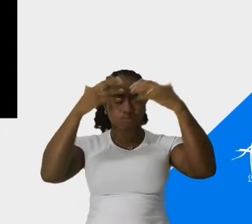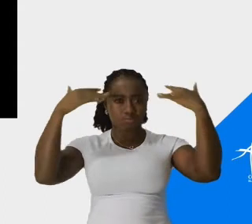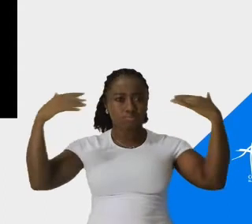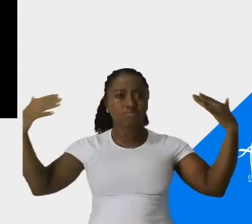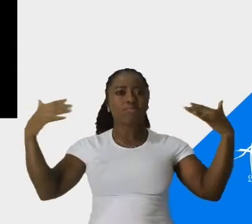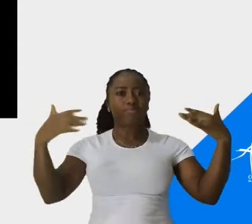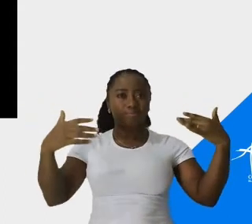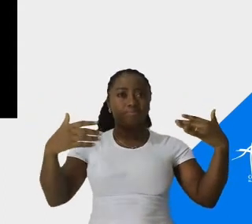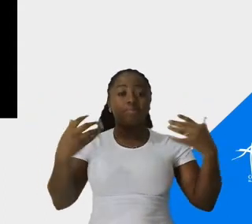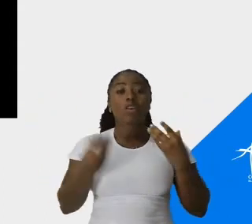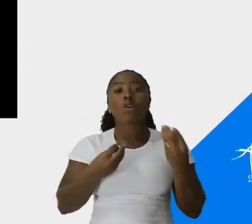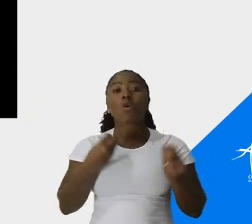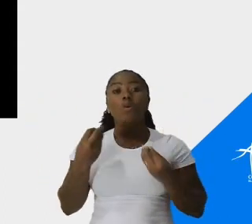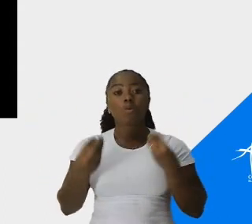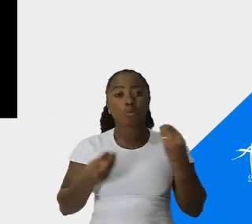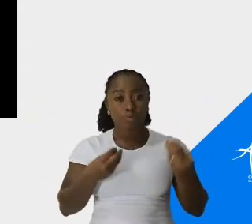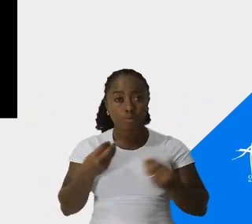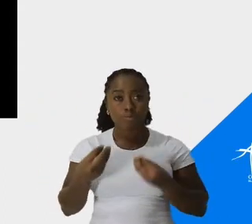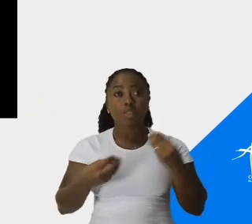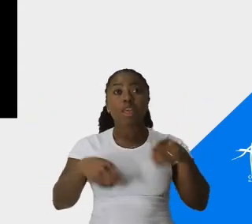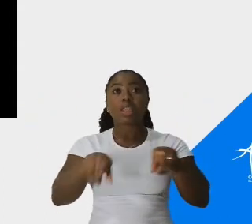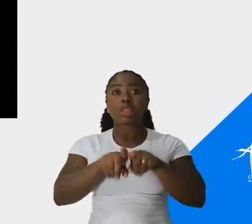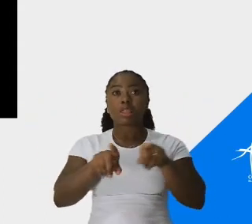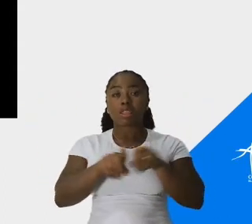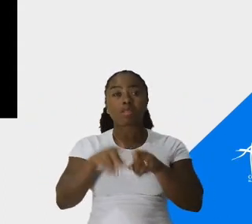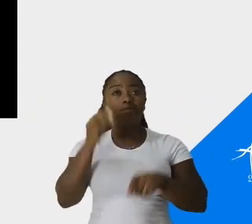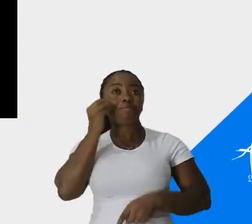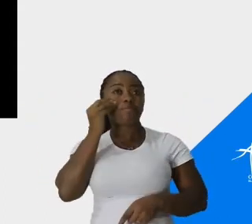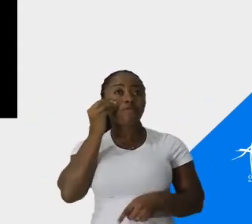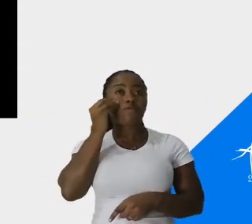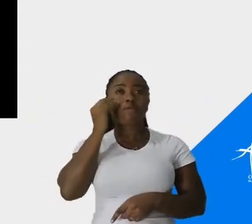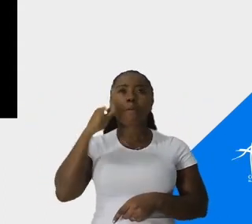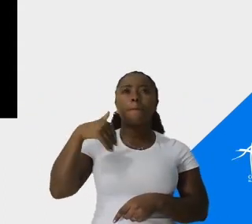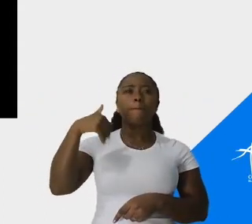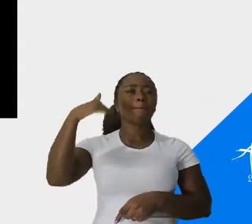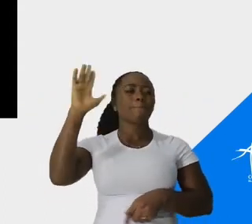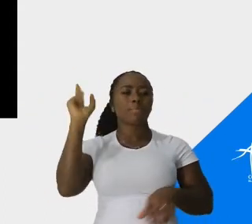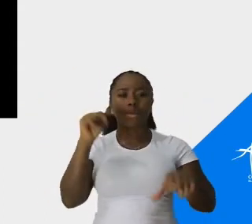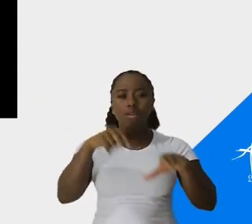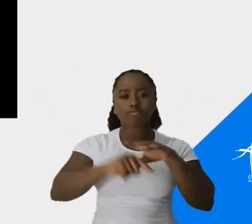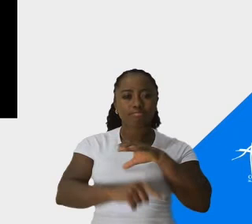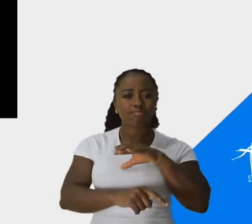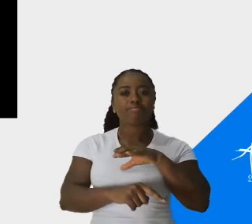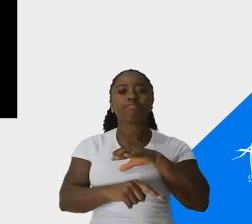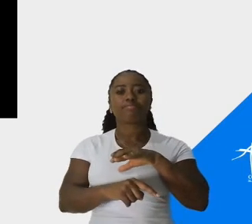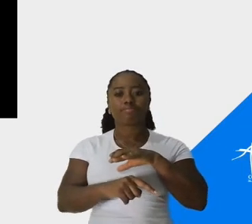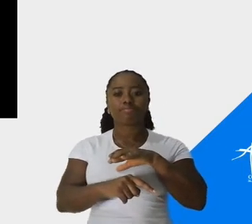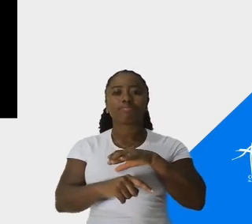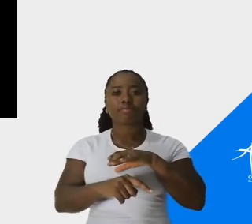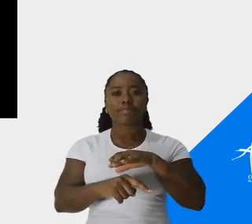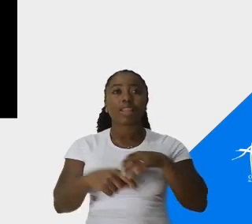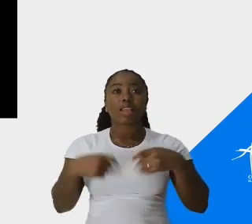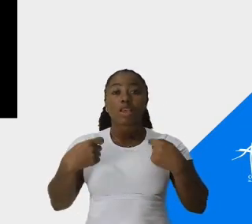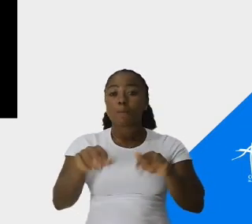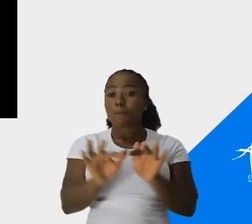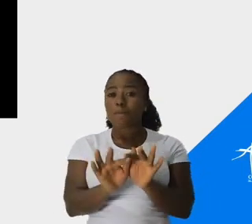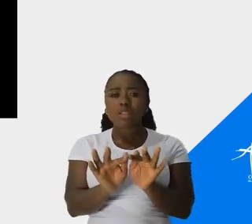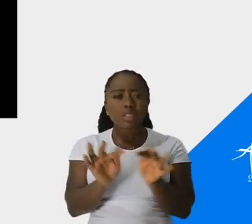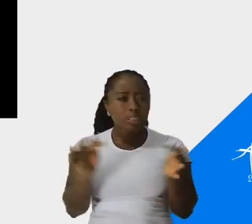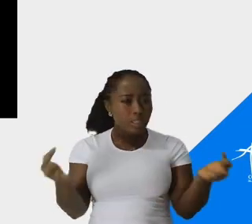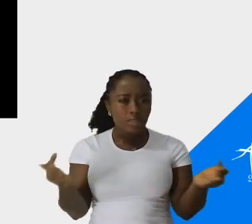é bem mais ampla do que eu estou trazendo aqui. Aqui é só para a intenção mesmo é dar um petisco para vocês, né?